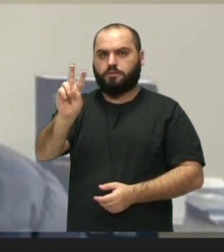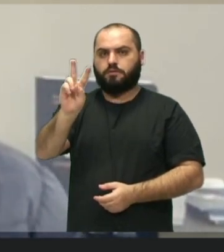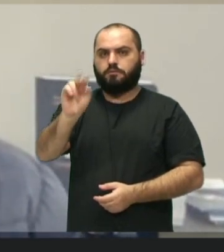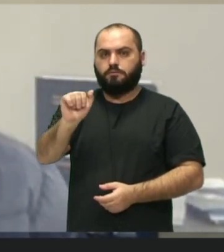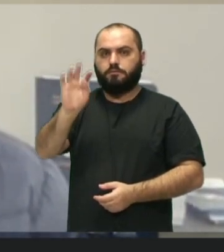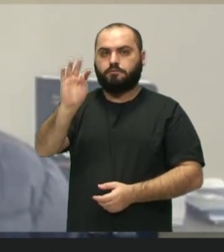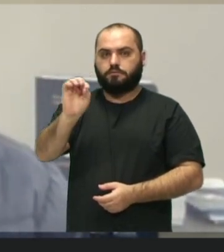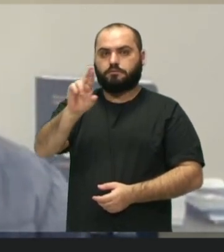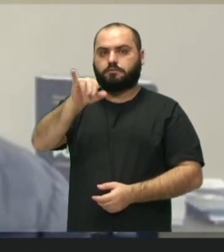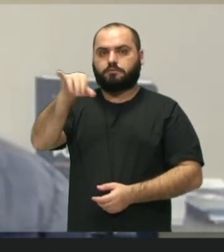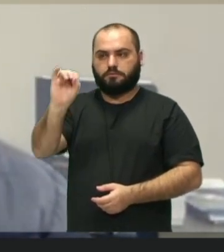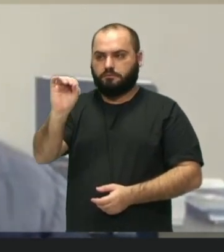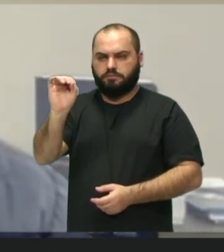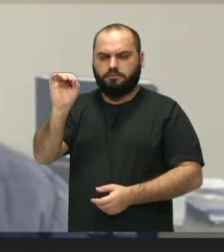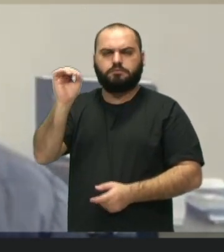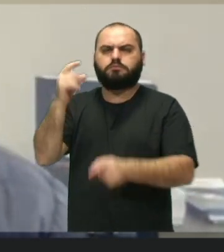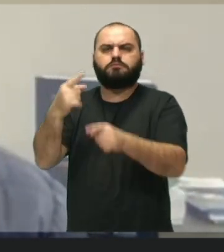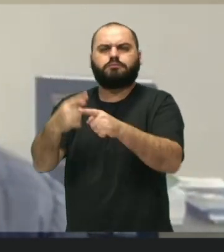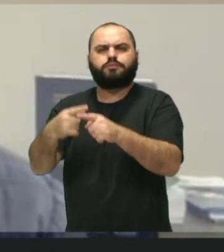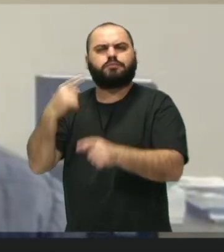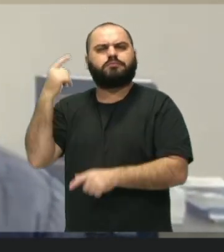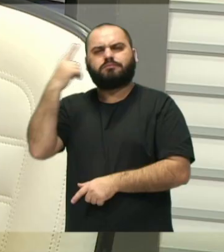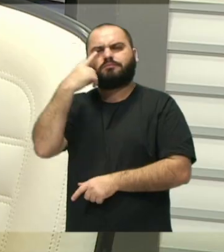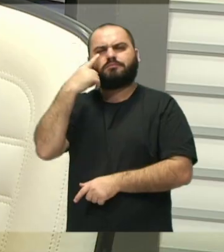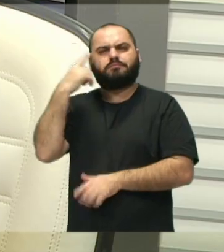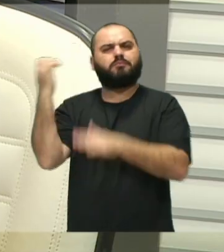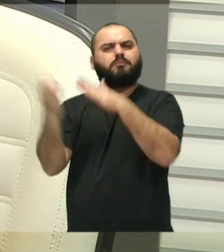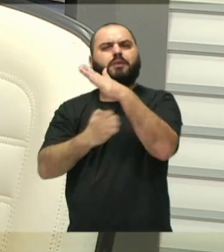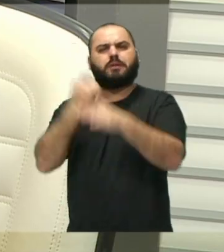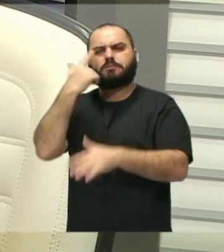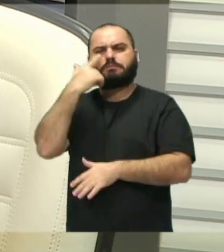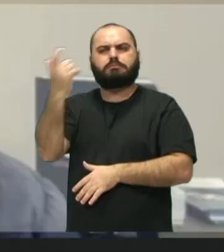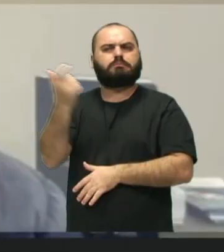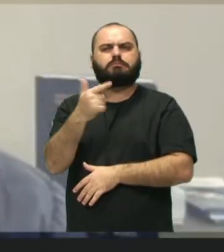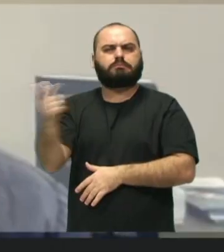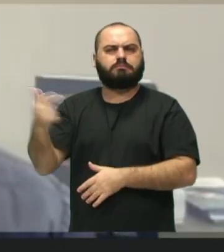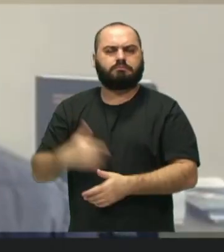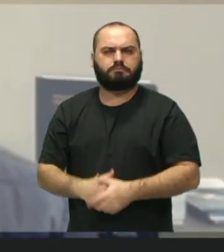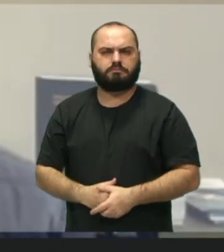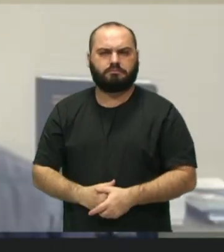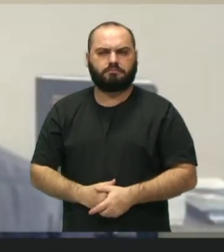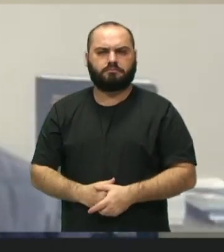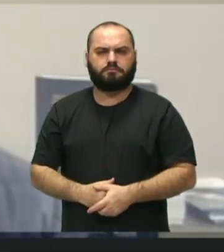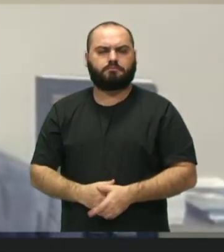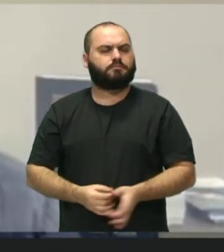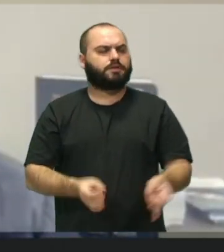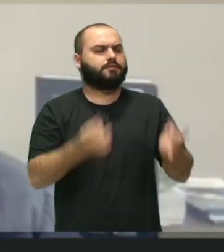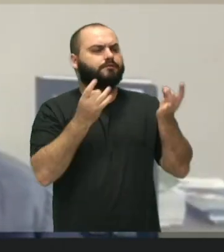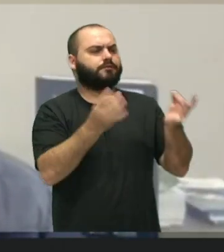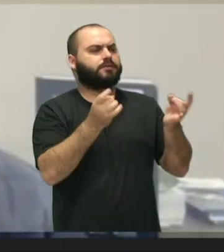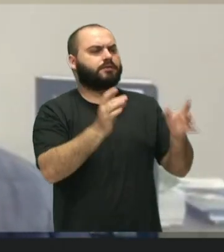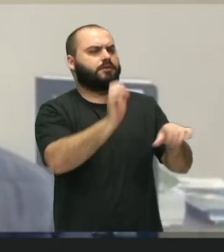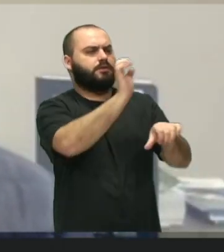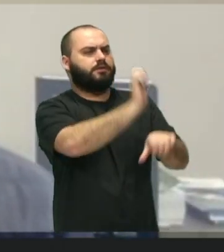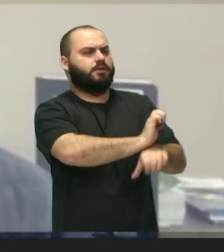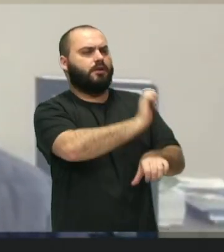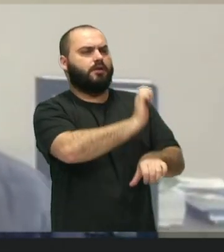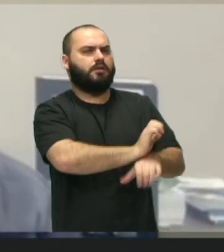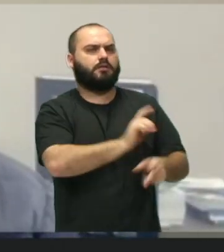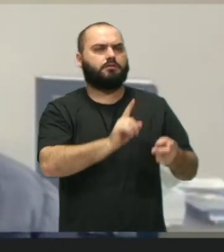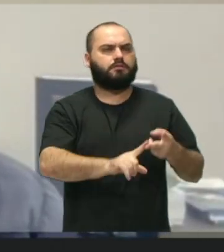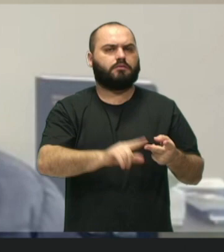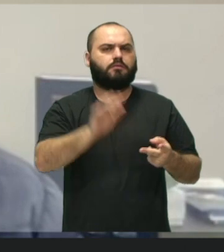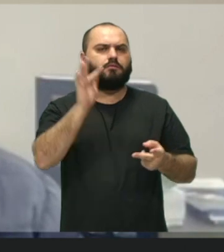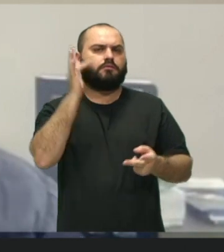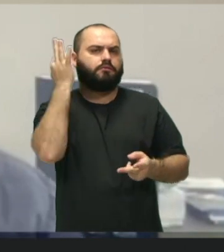é que por que as empresas não se interessam por licitação? Por que vender para uma estatal, para uma